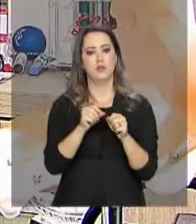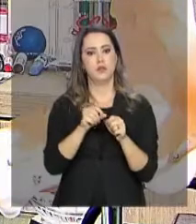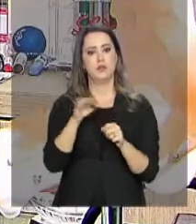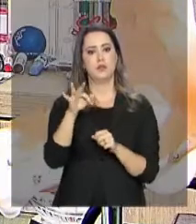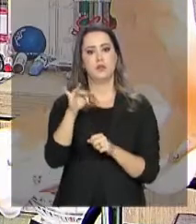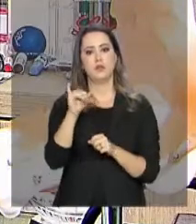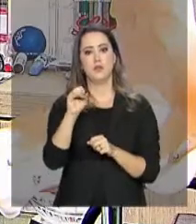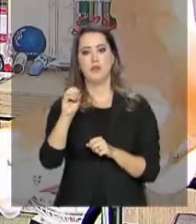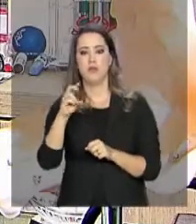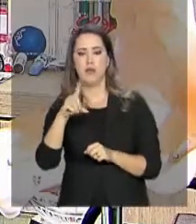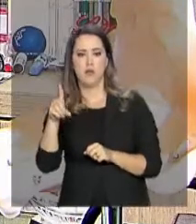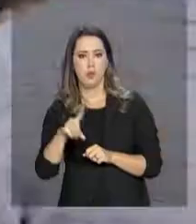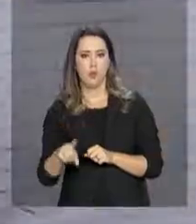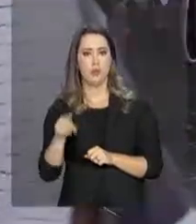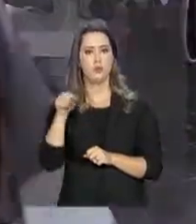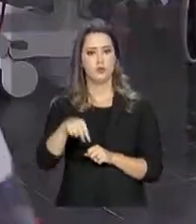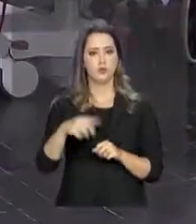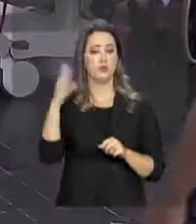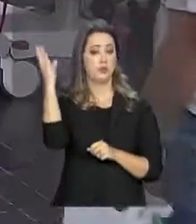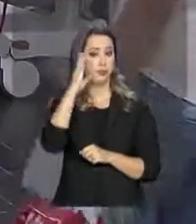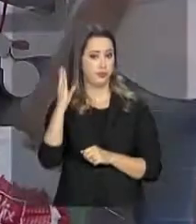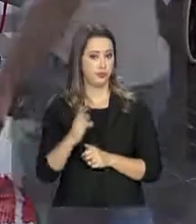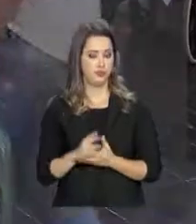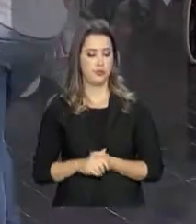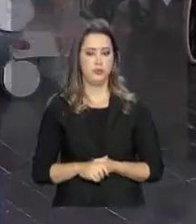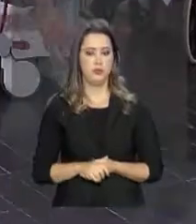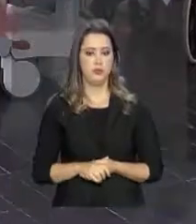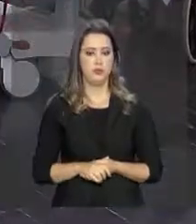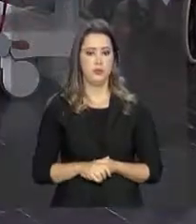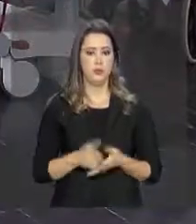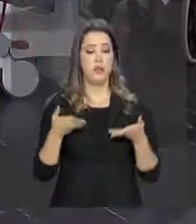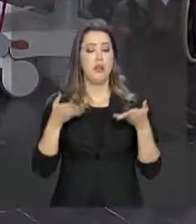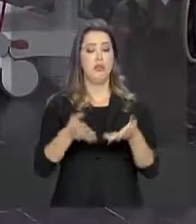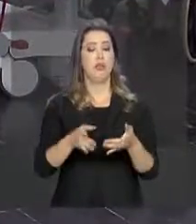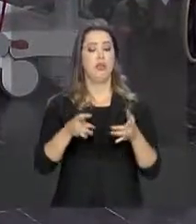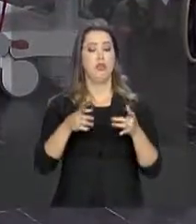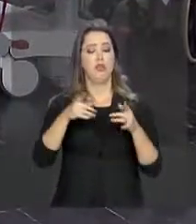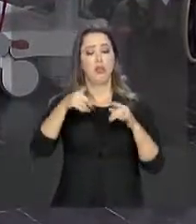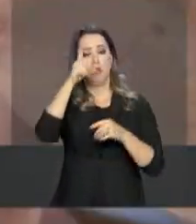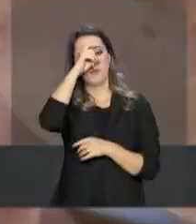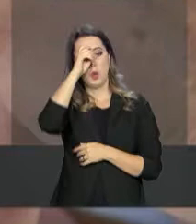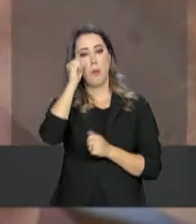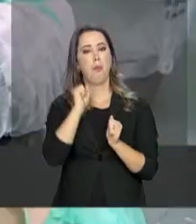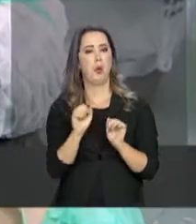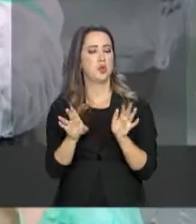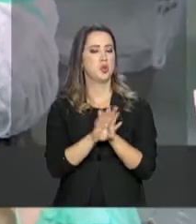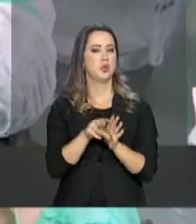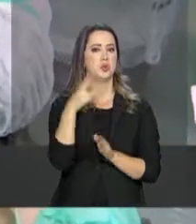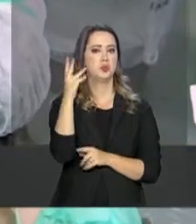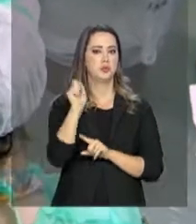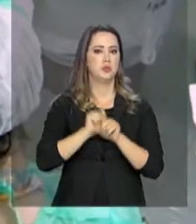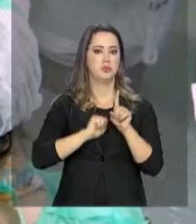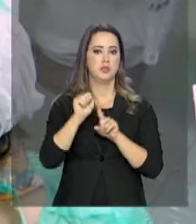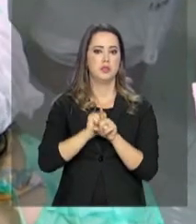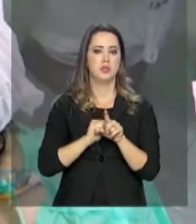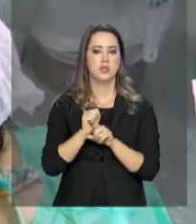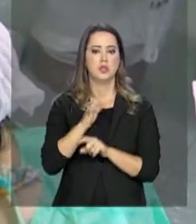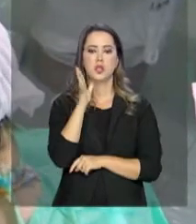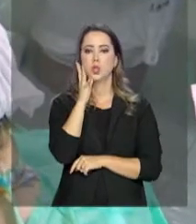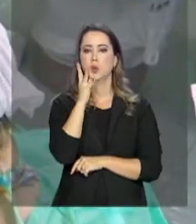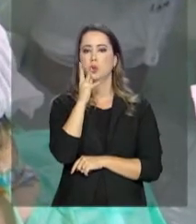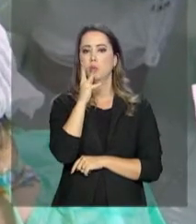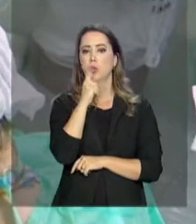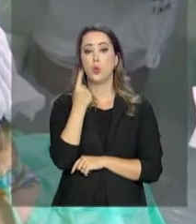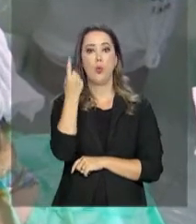clube enviou mangueira no rio de janeiro a internação hospitalar pode chegar a três meses ea cicatrização demorar até um ano